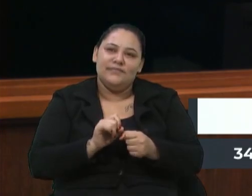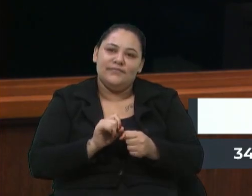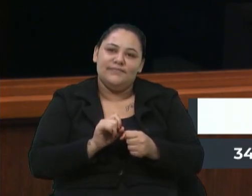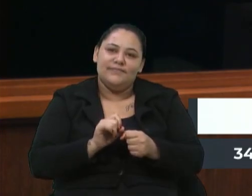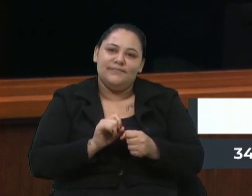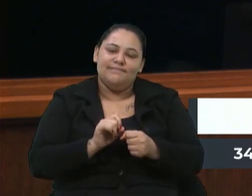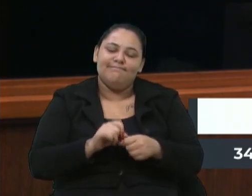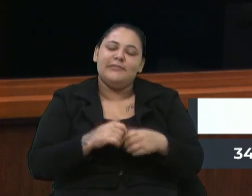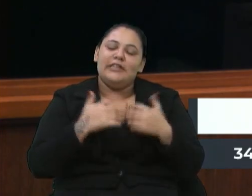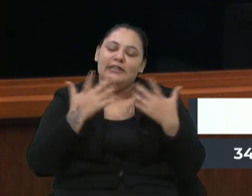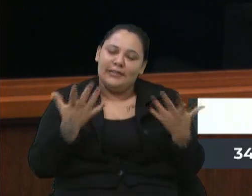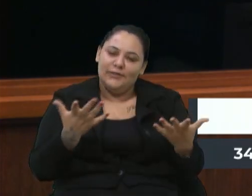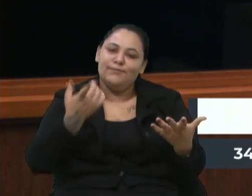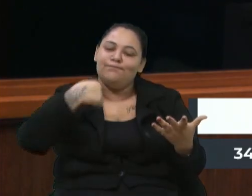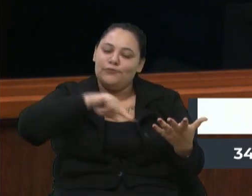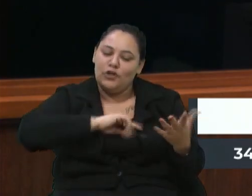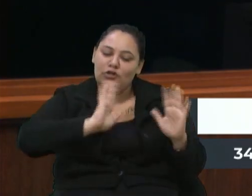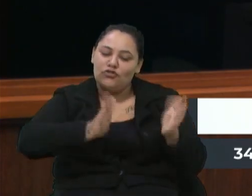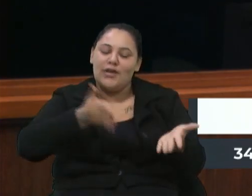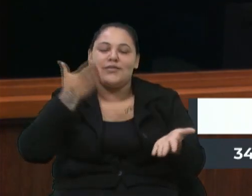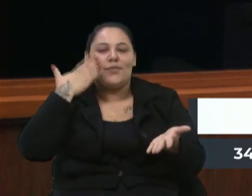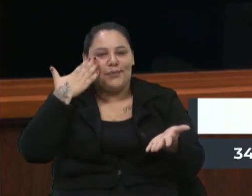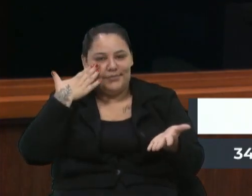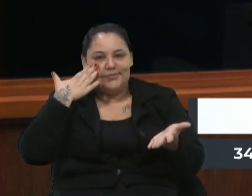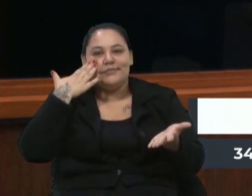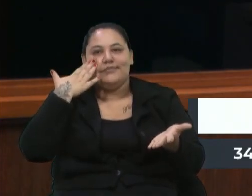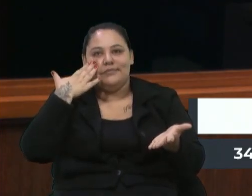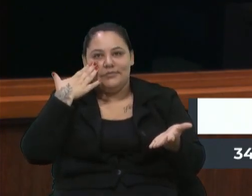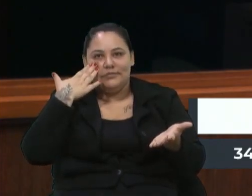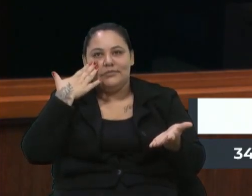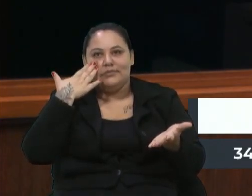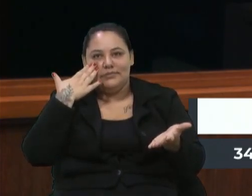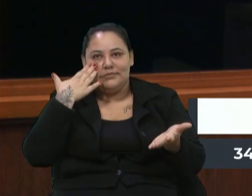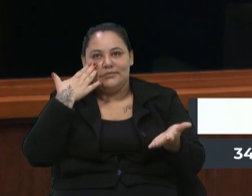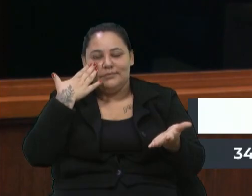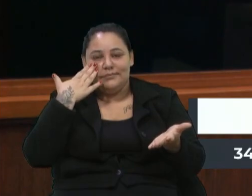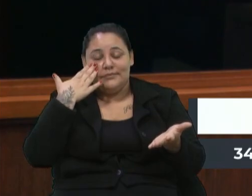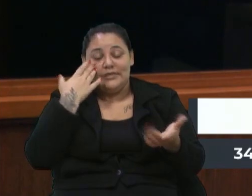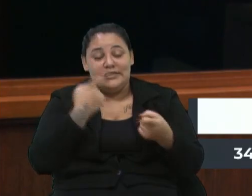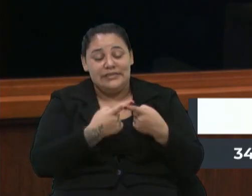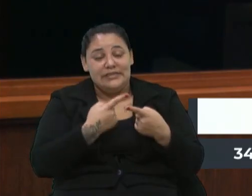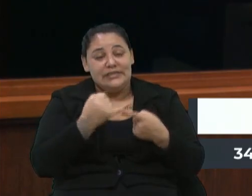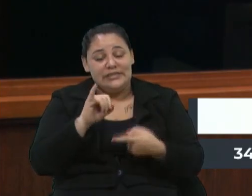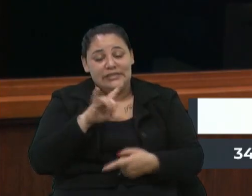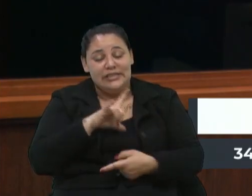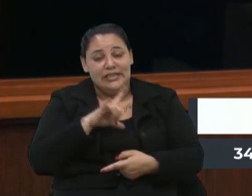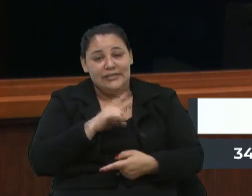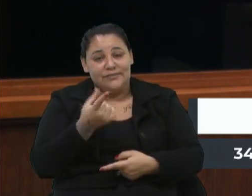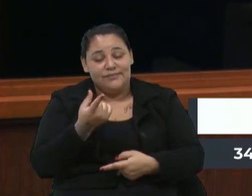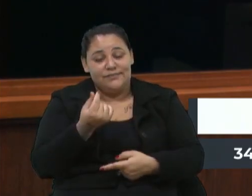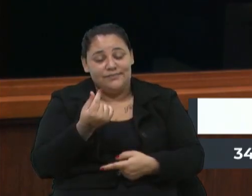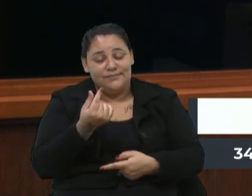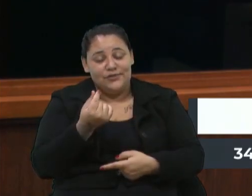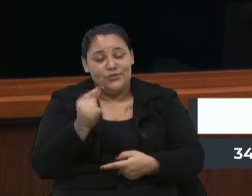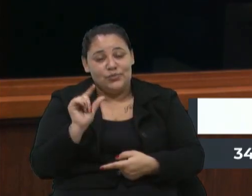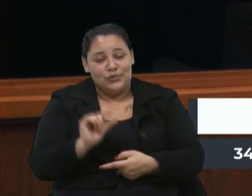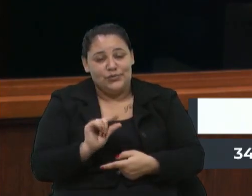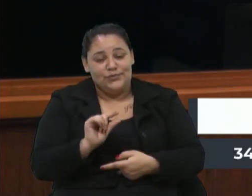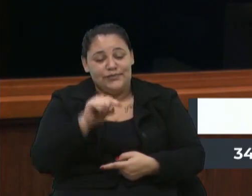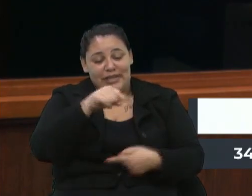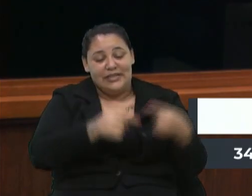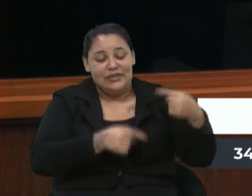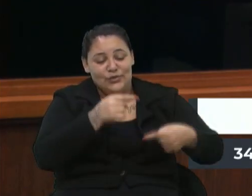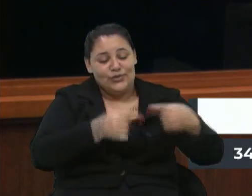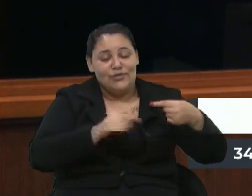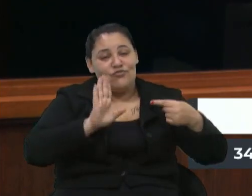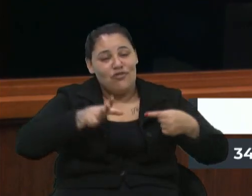Então, nós sabemos, quando o cobertor é curto, e essa discussão se ouve em tudo que